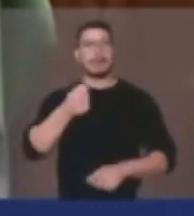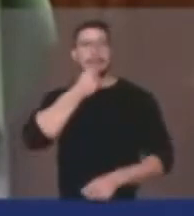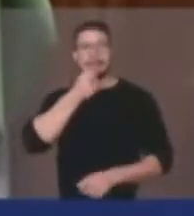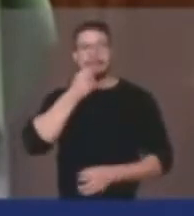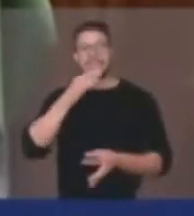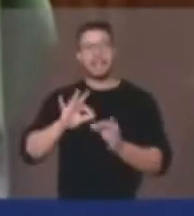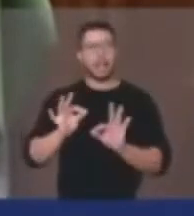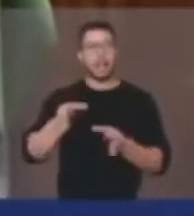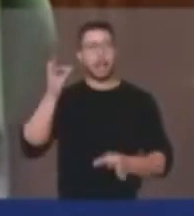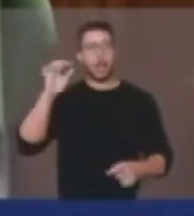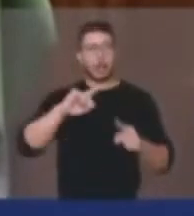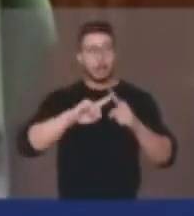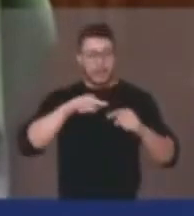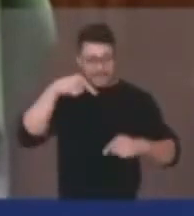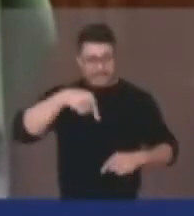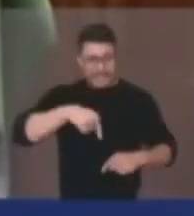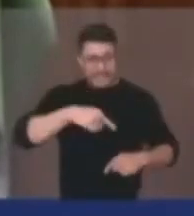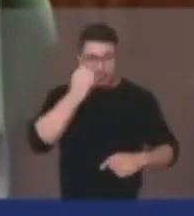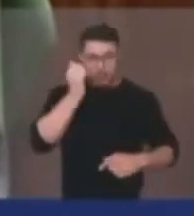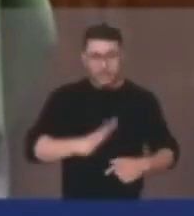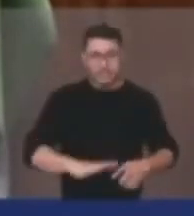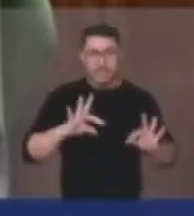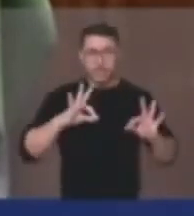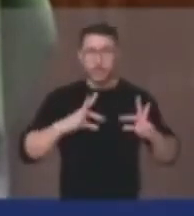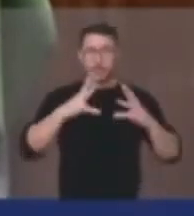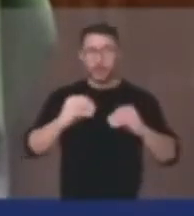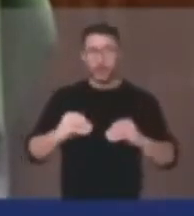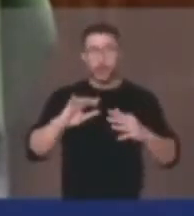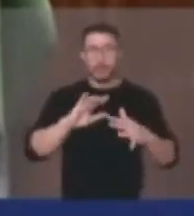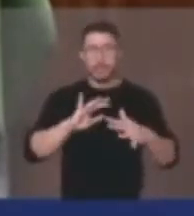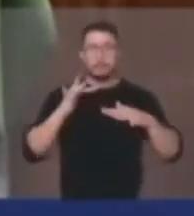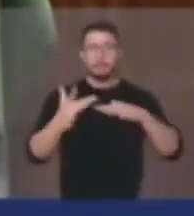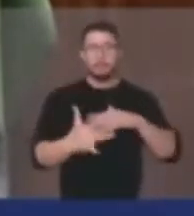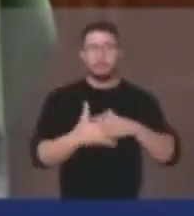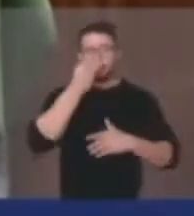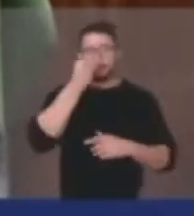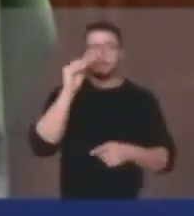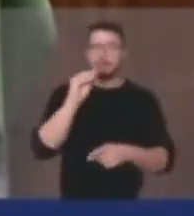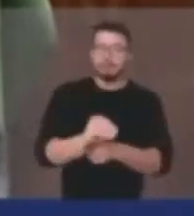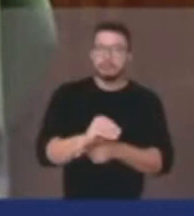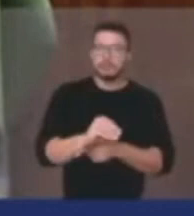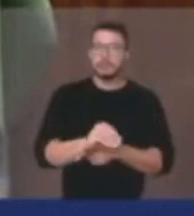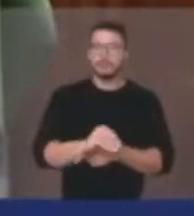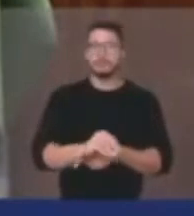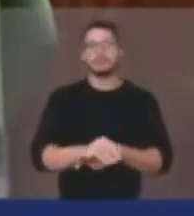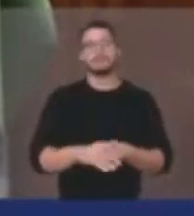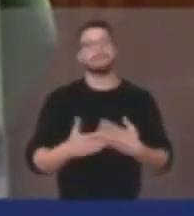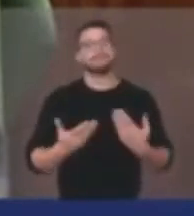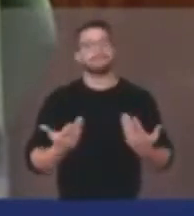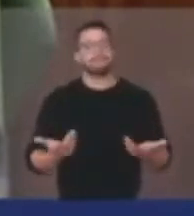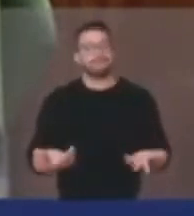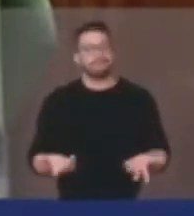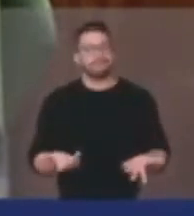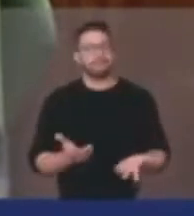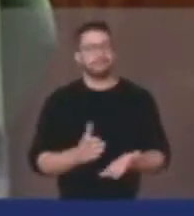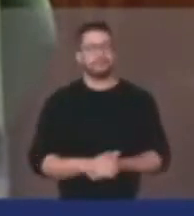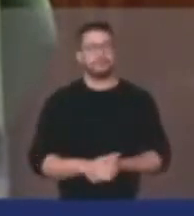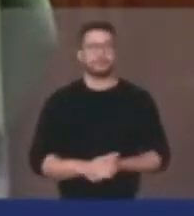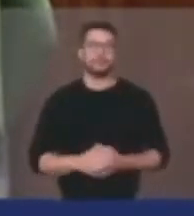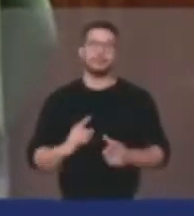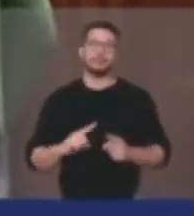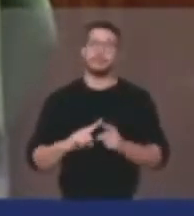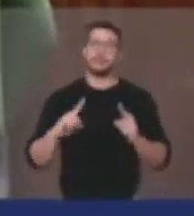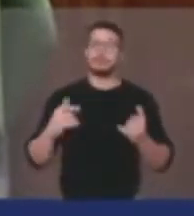é ignorado pela grande mídia, nos últimos dias tem dado um tratamento absolutamente patético